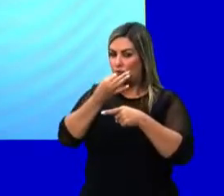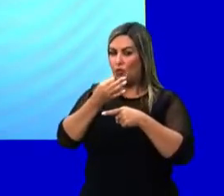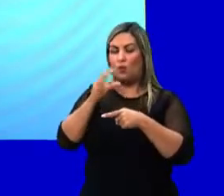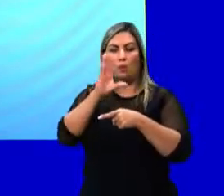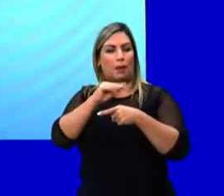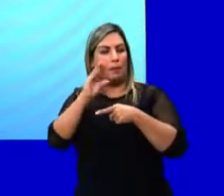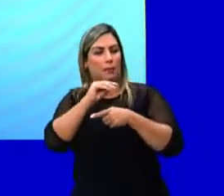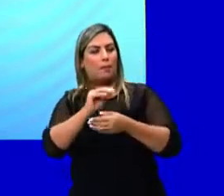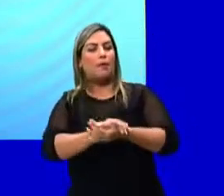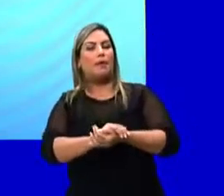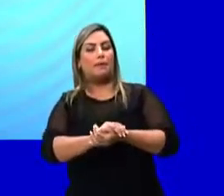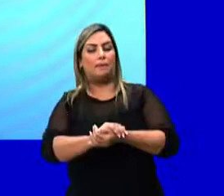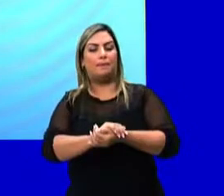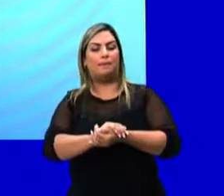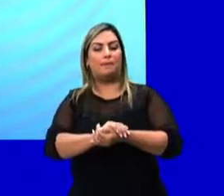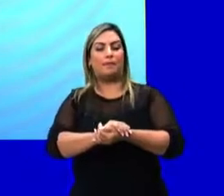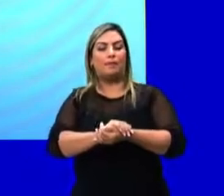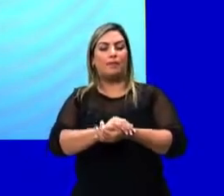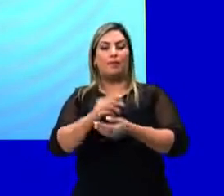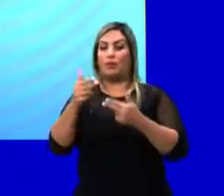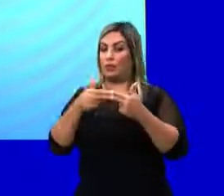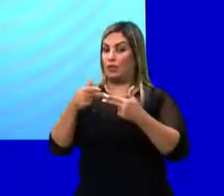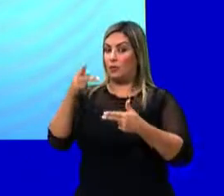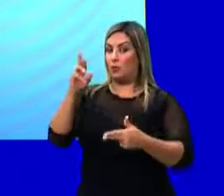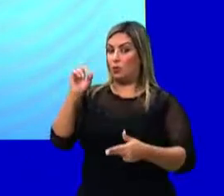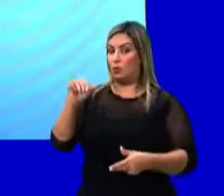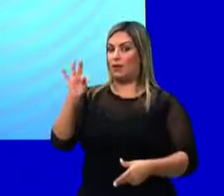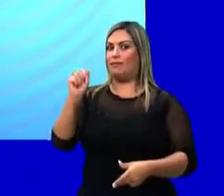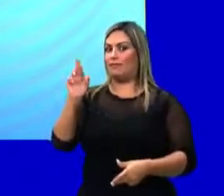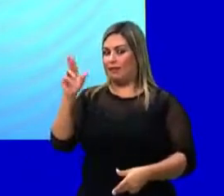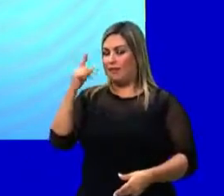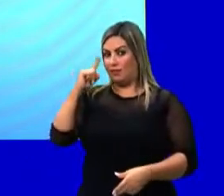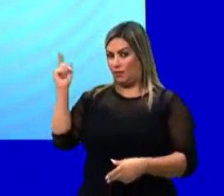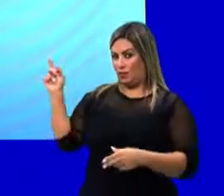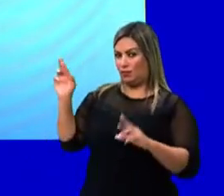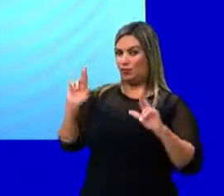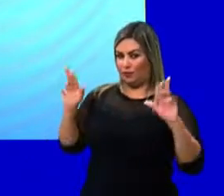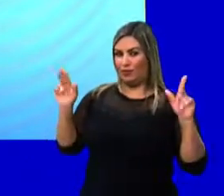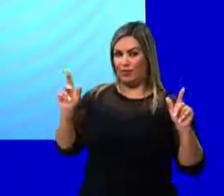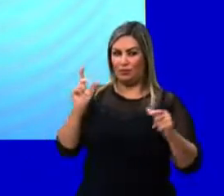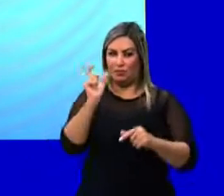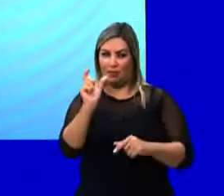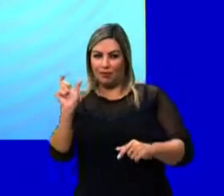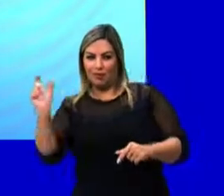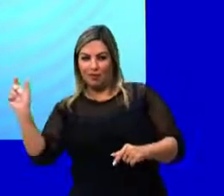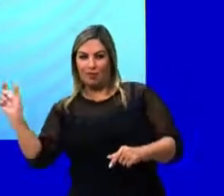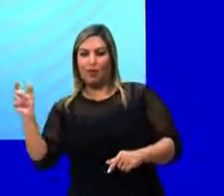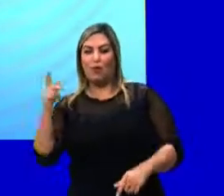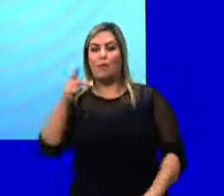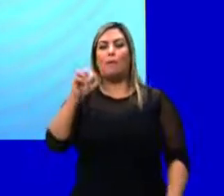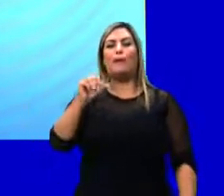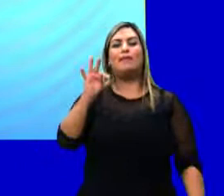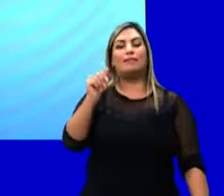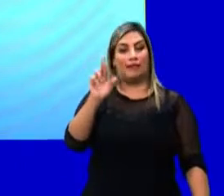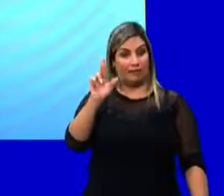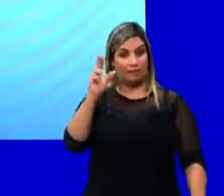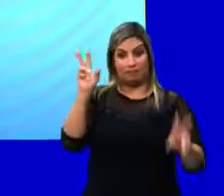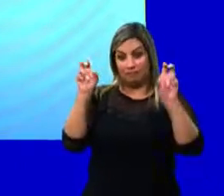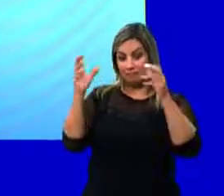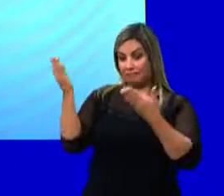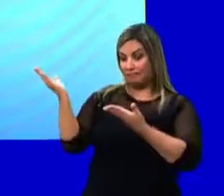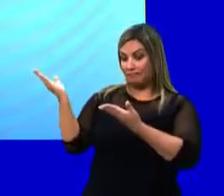falar nós utilizamos um fonema diferente do que deve ser pronunciado, então aqui,